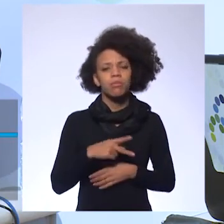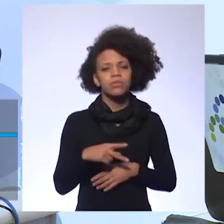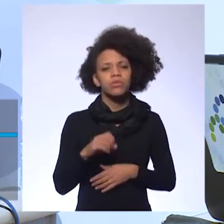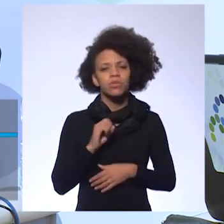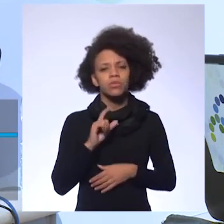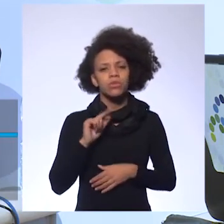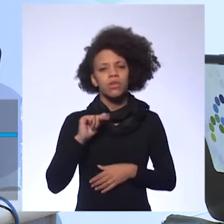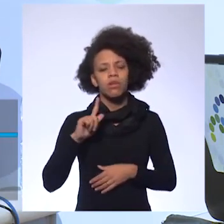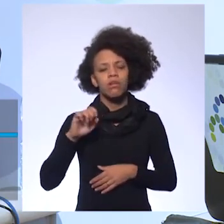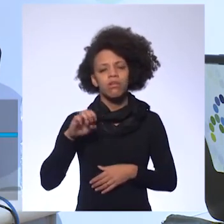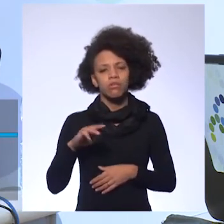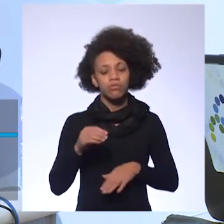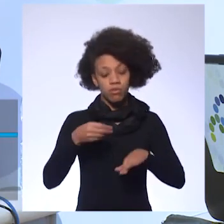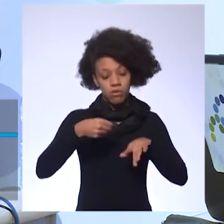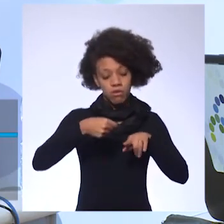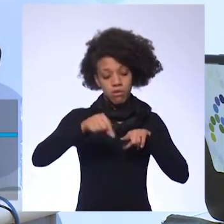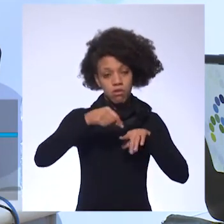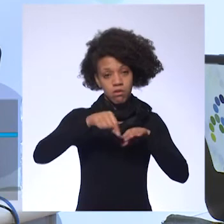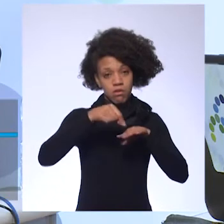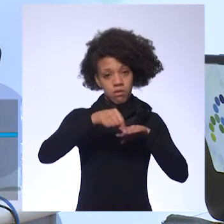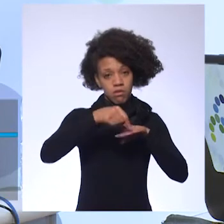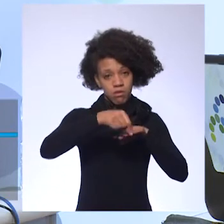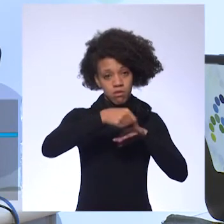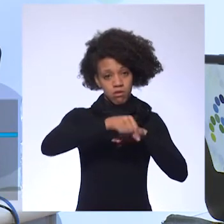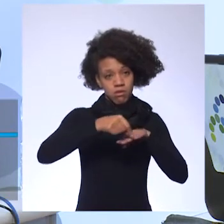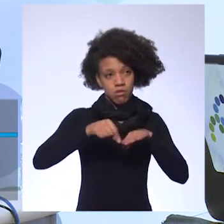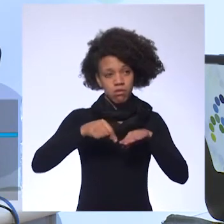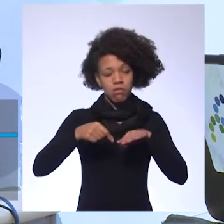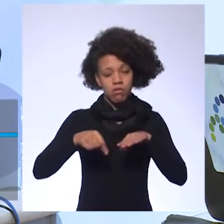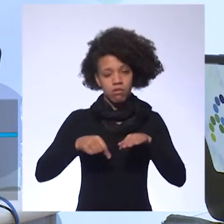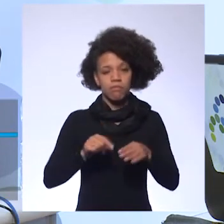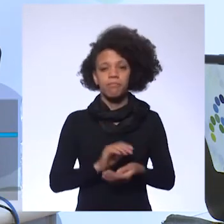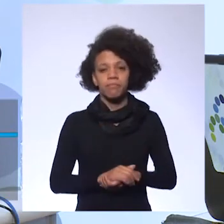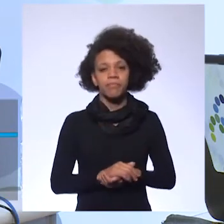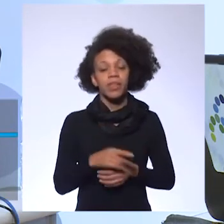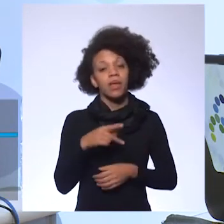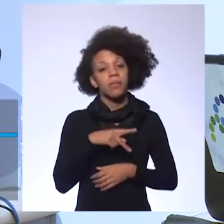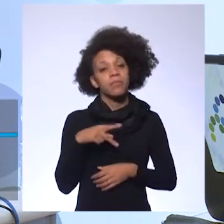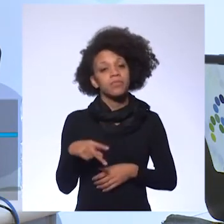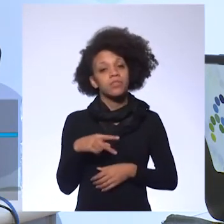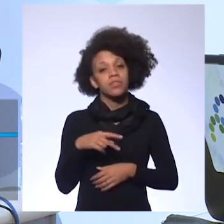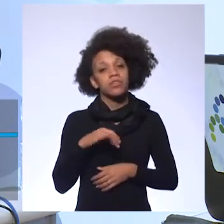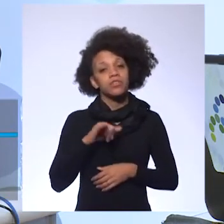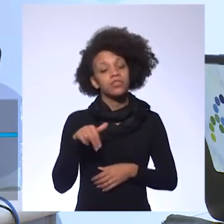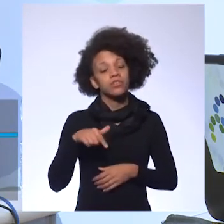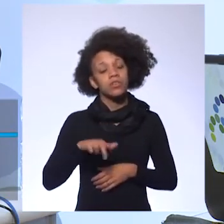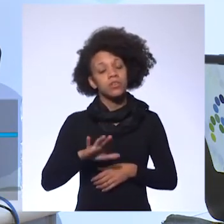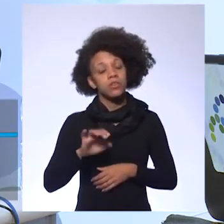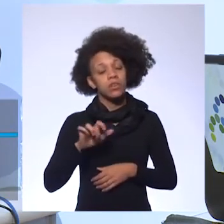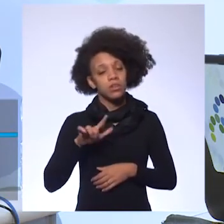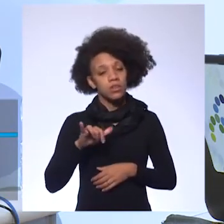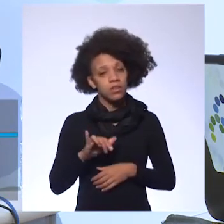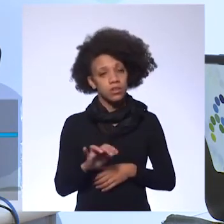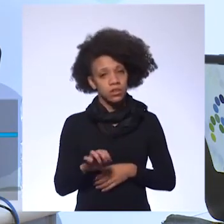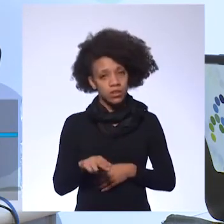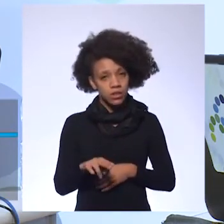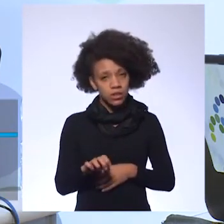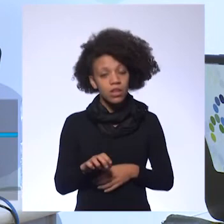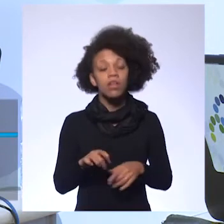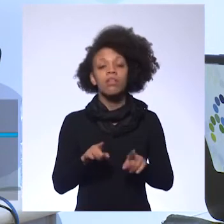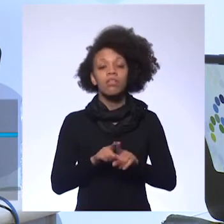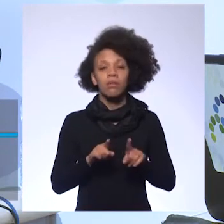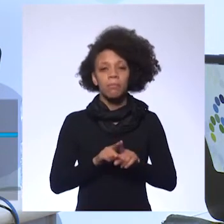Solange, esmalte de unha, e a professora Jaqueline citou asfalto. Então, ainda estamos aqui